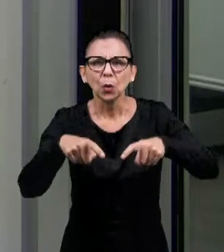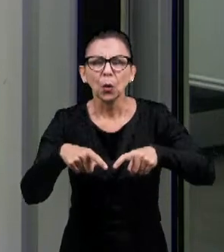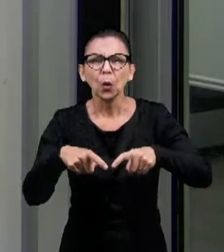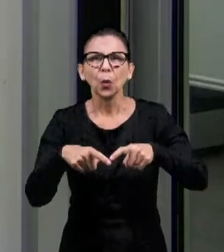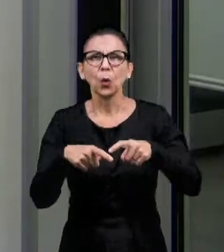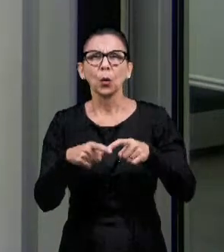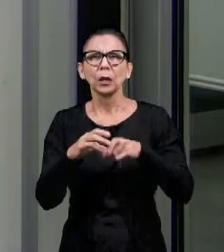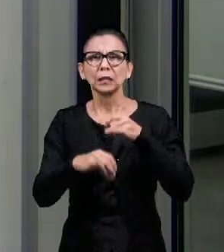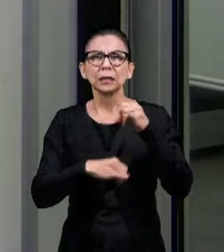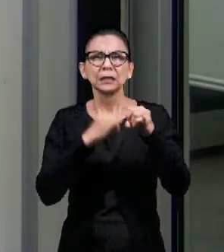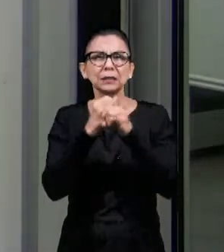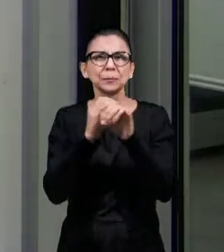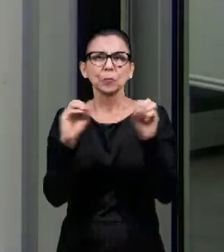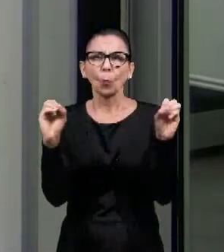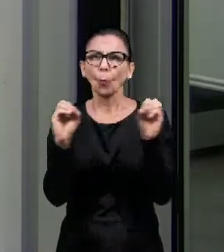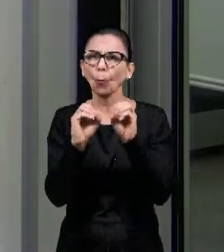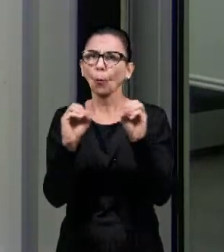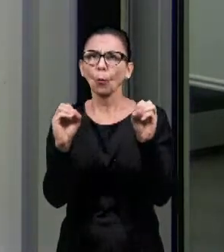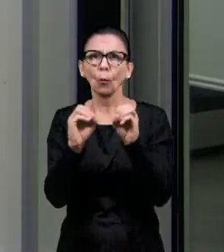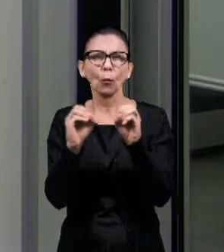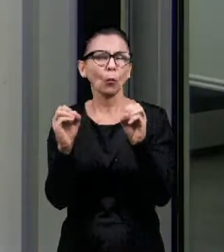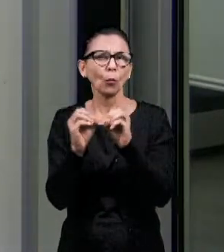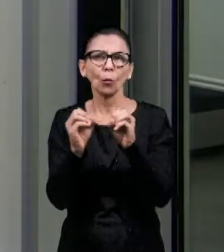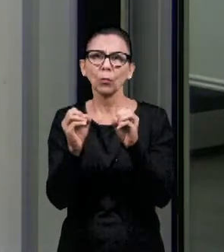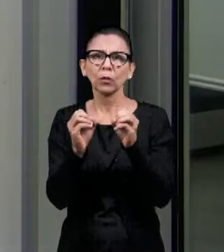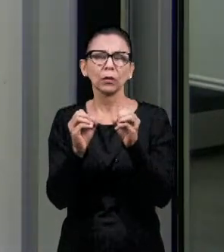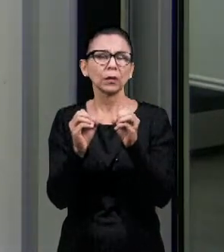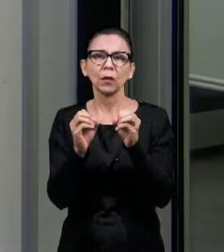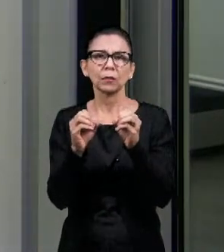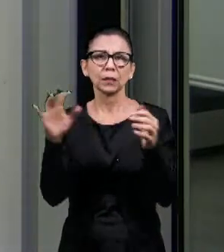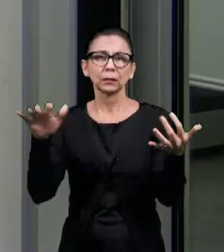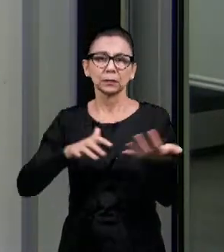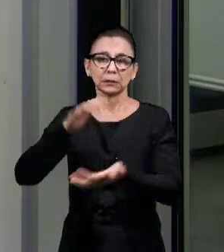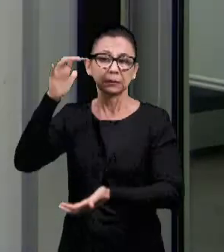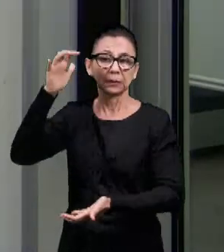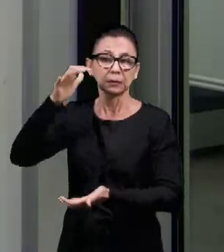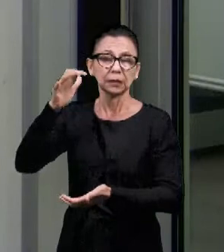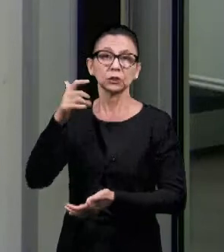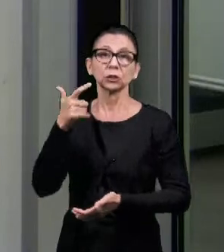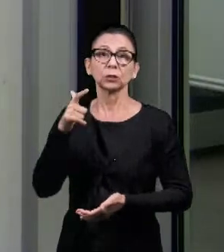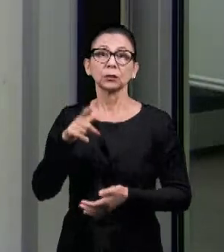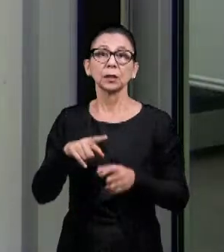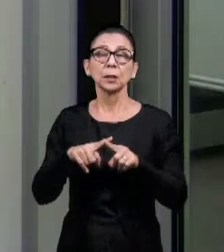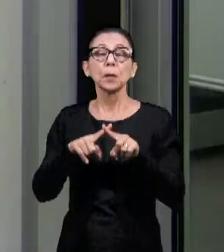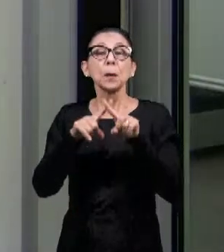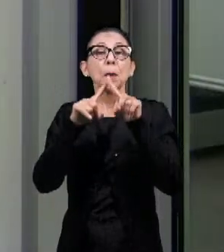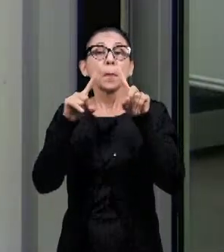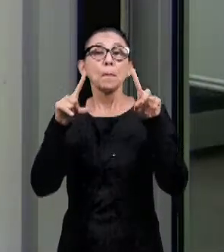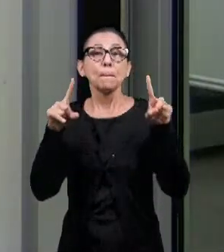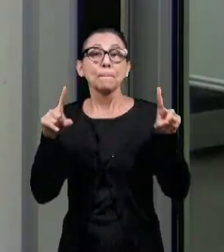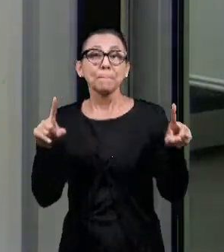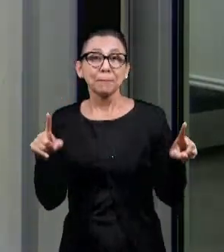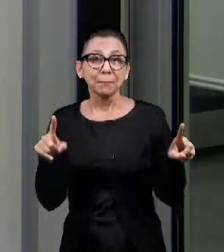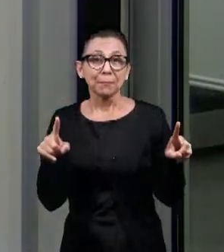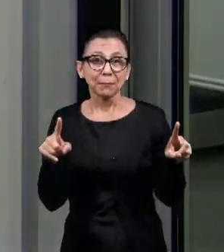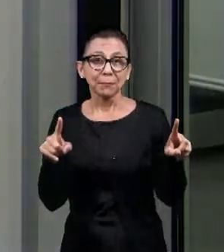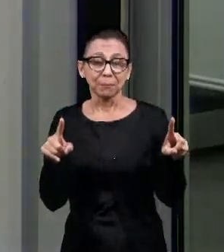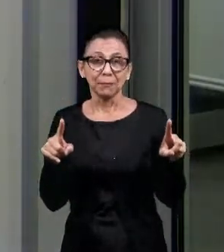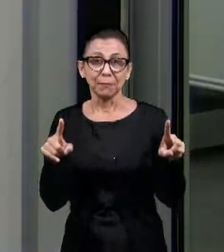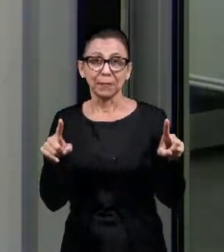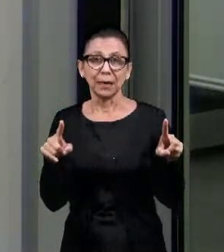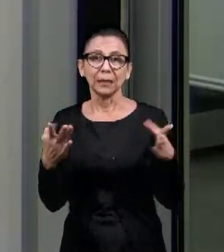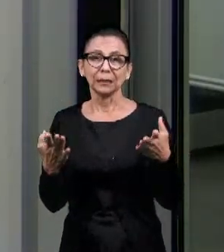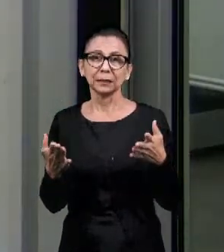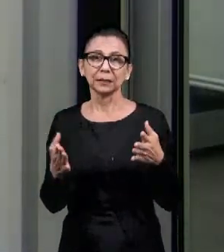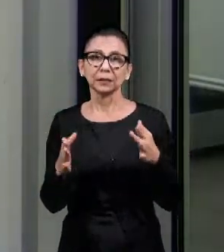internet, sabe? Que não pega o satélite, mas eles assistem. O único contato que eles tiveram nessa pandemia